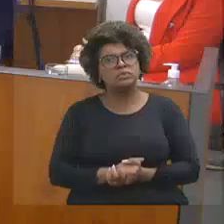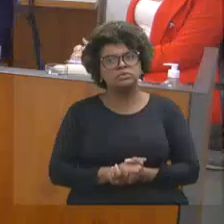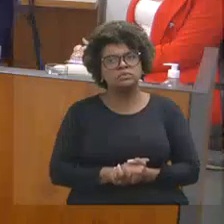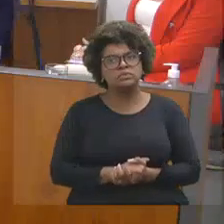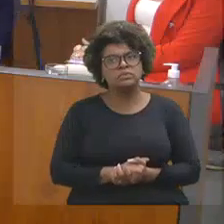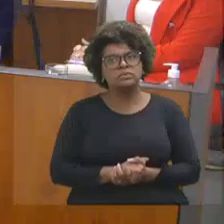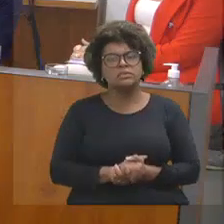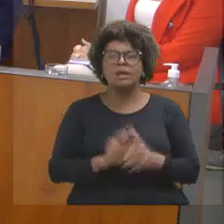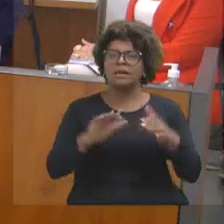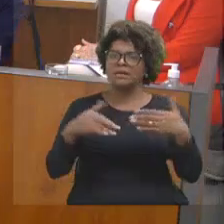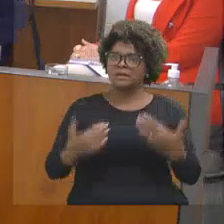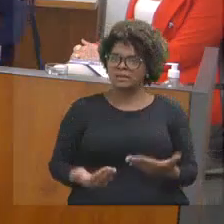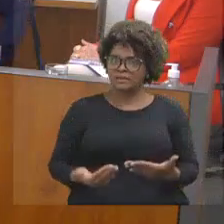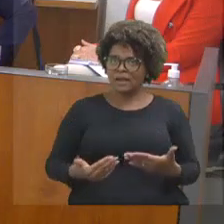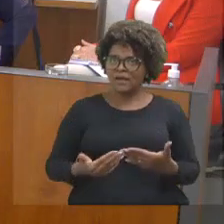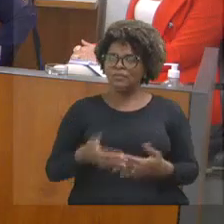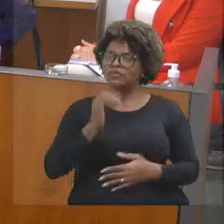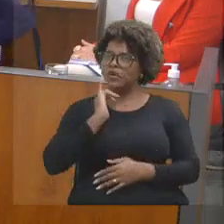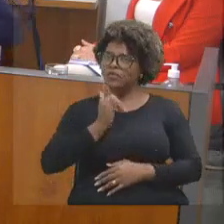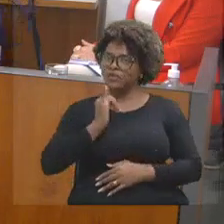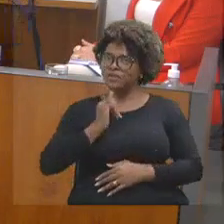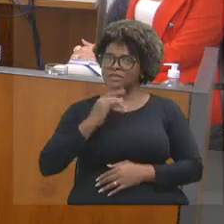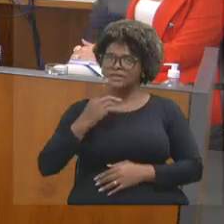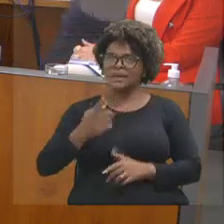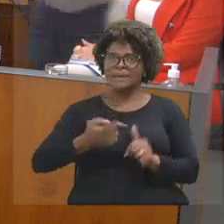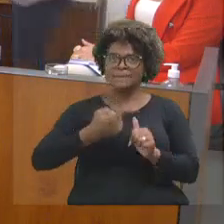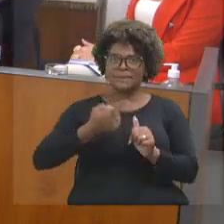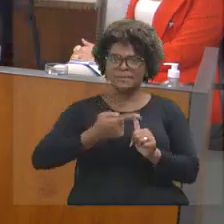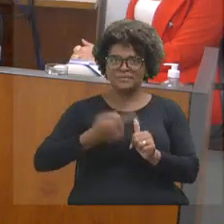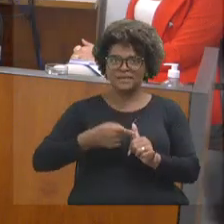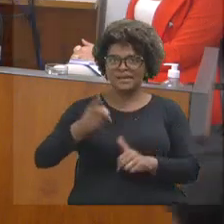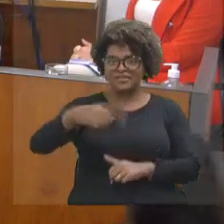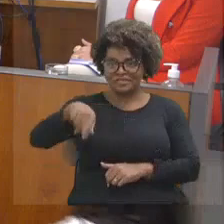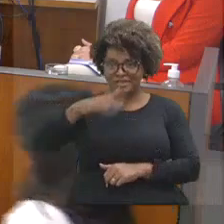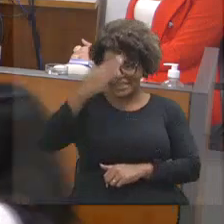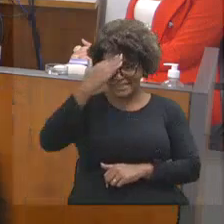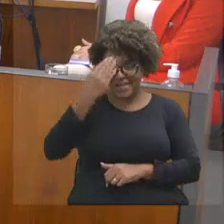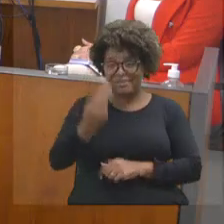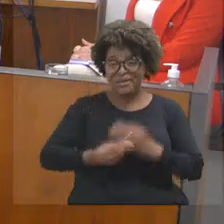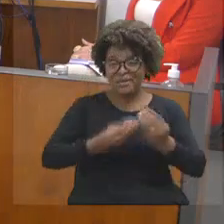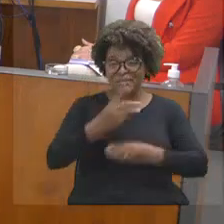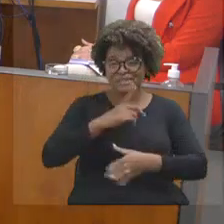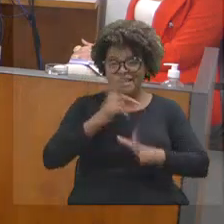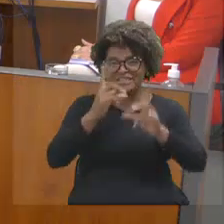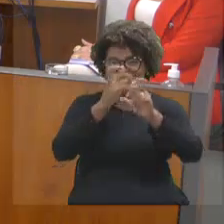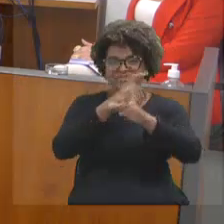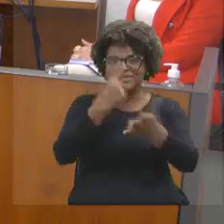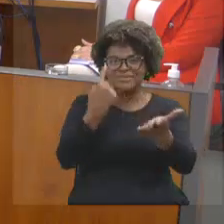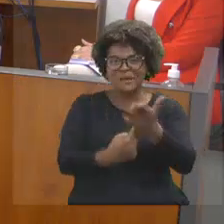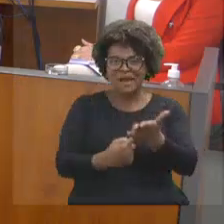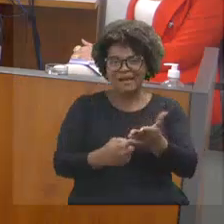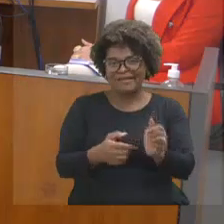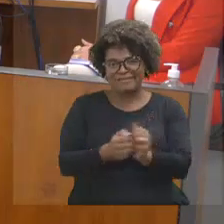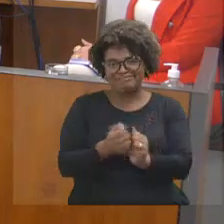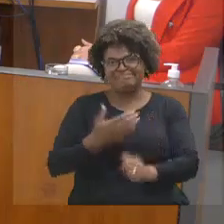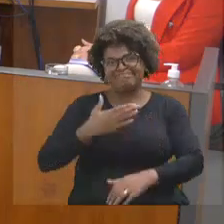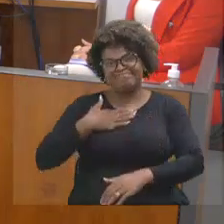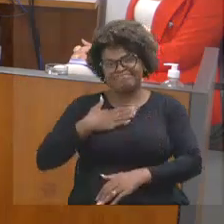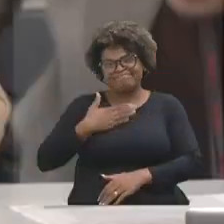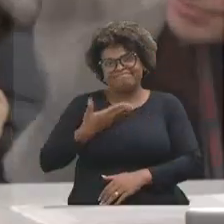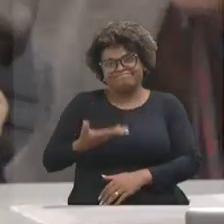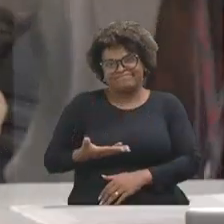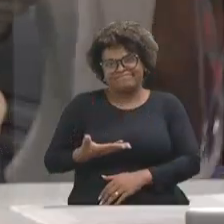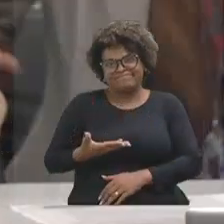dizer que eu acho que todo deputados aqui sabe como tá difícil marcar uma agenda comigo né não é nada